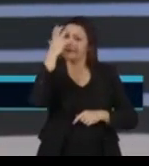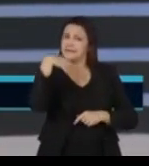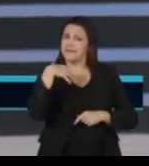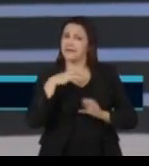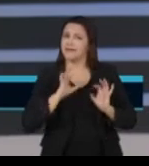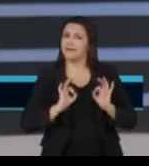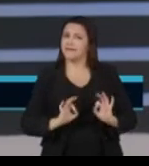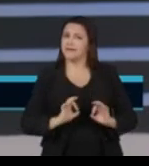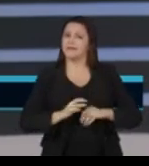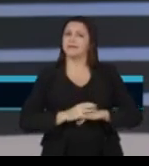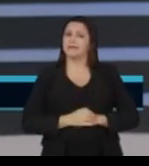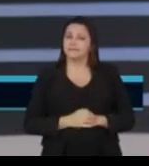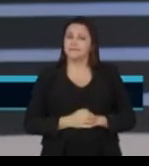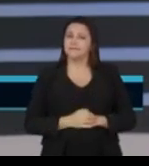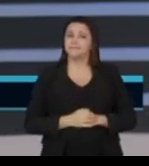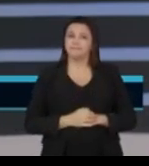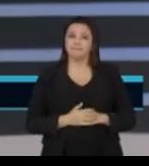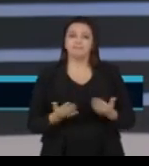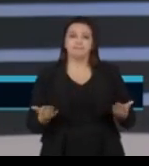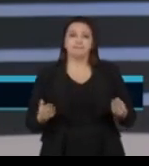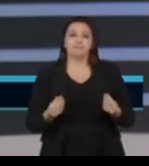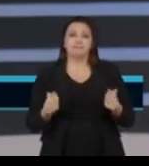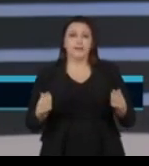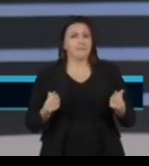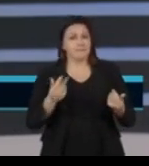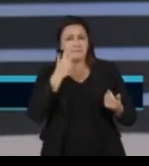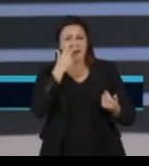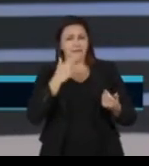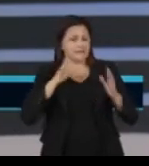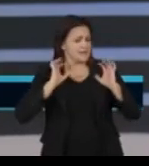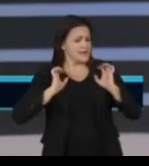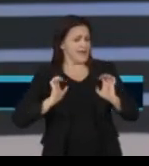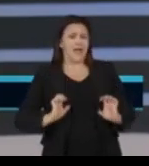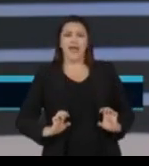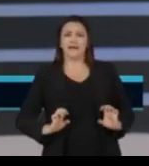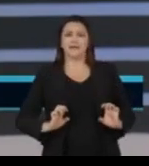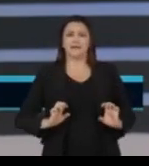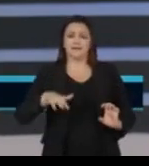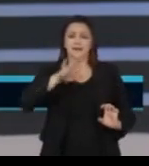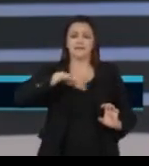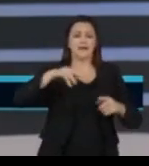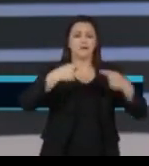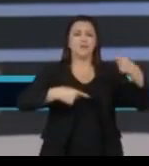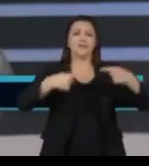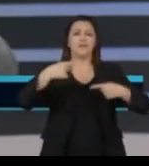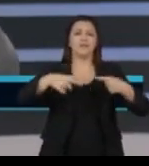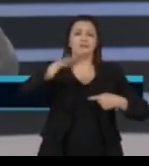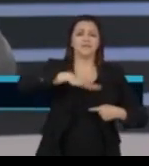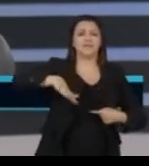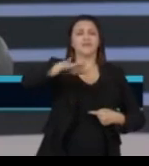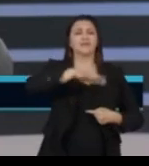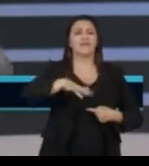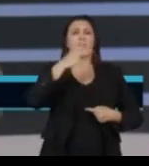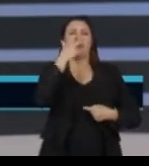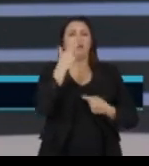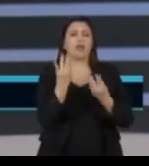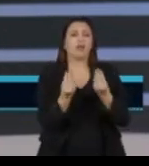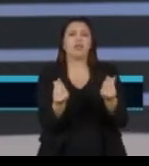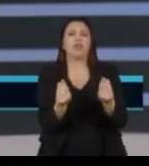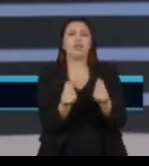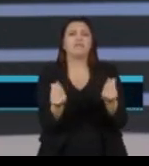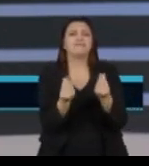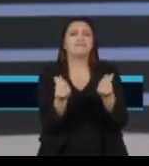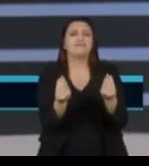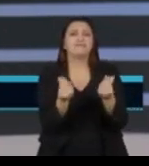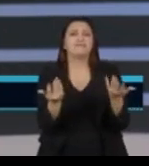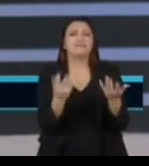de uma queda do nível ético da política de um modo geral. Porque vamos lembrar